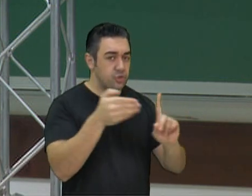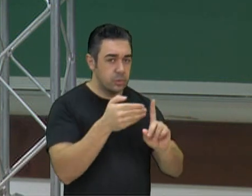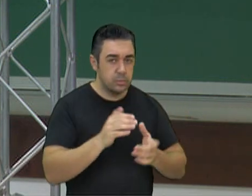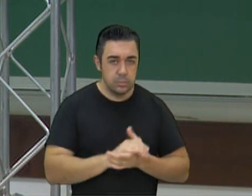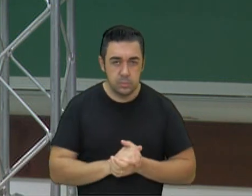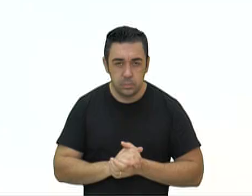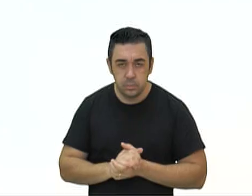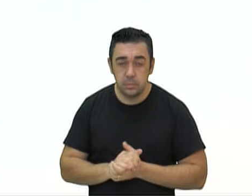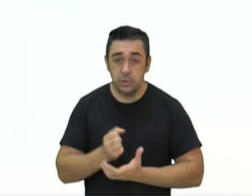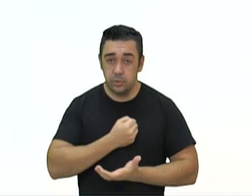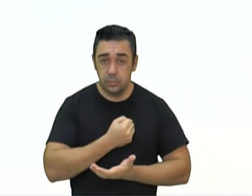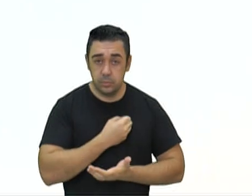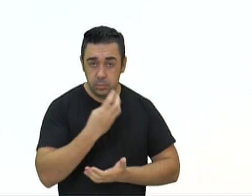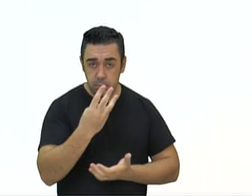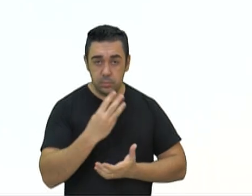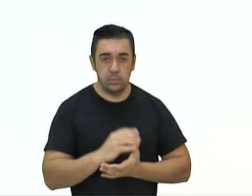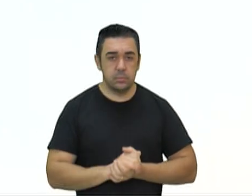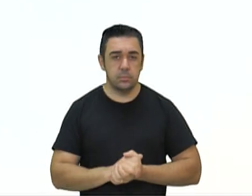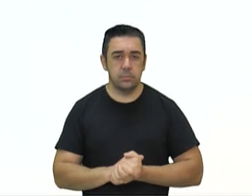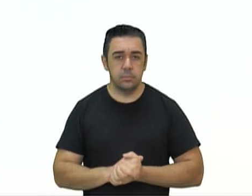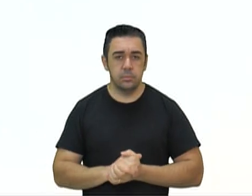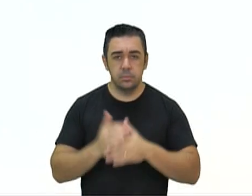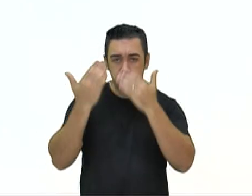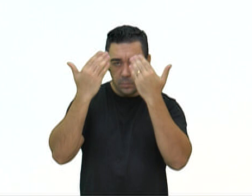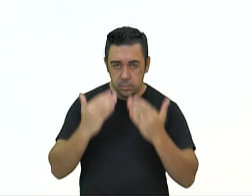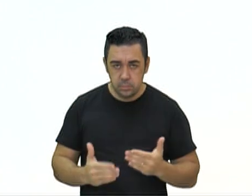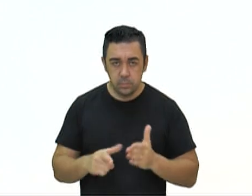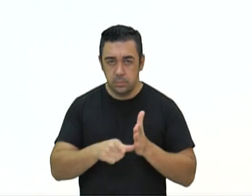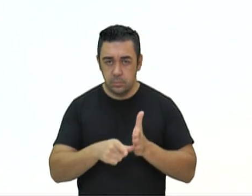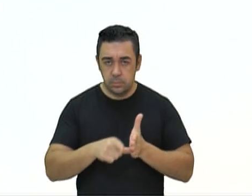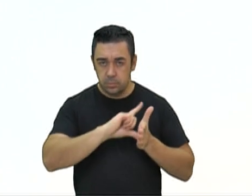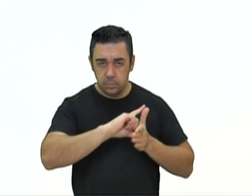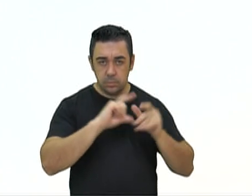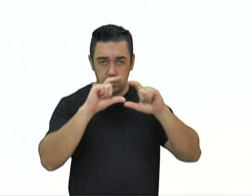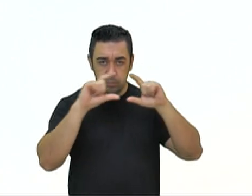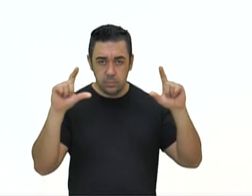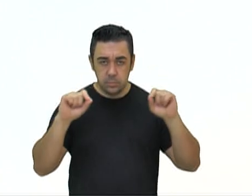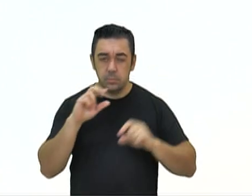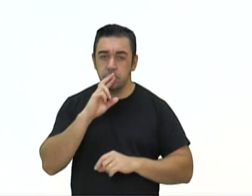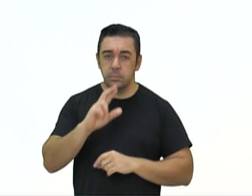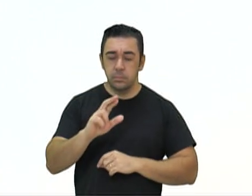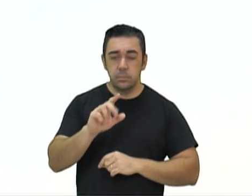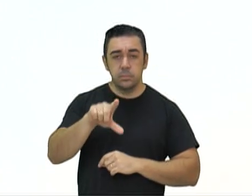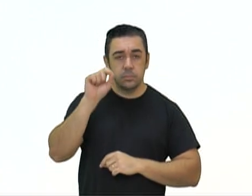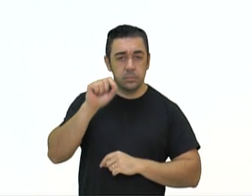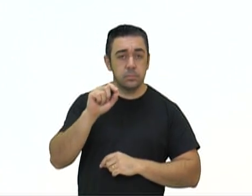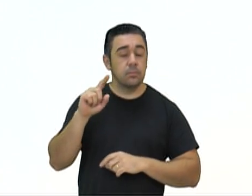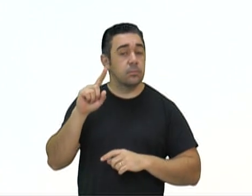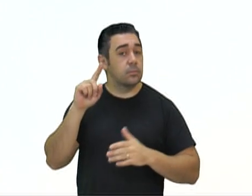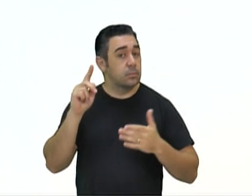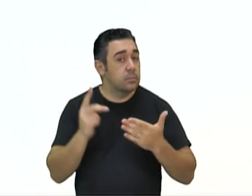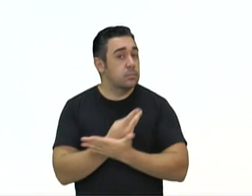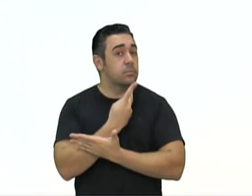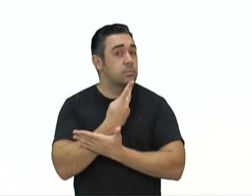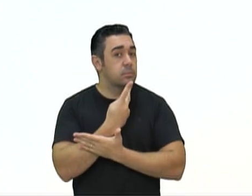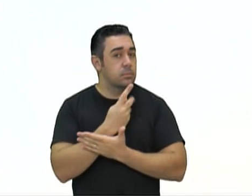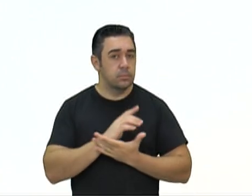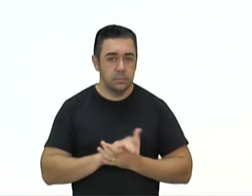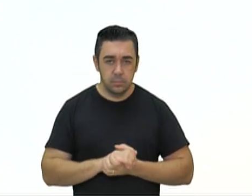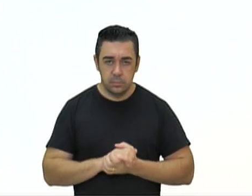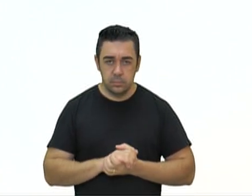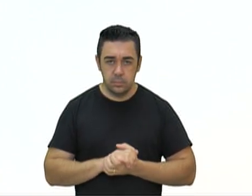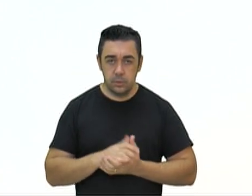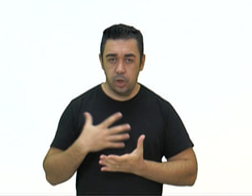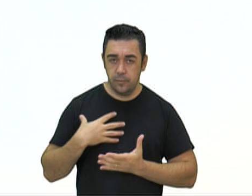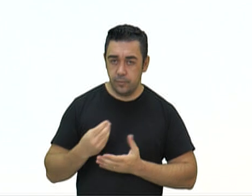para o exercício 3. Diante da análise feita anteriormente, assinale a alternativa incorreta. Ao